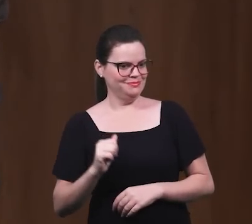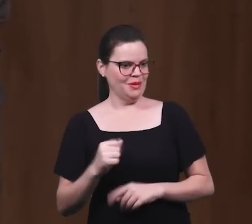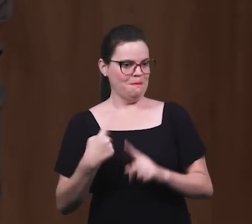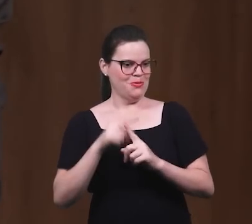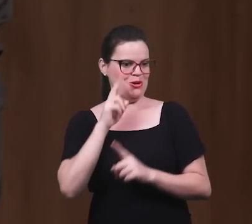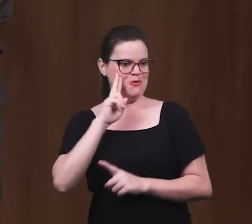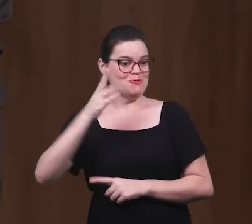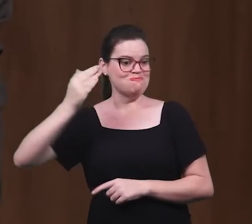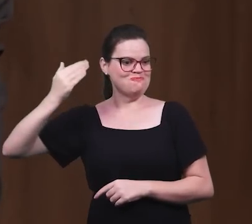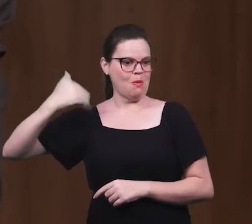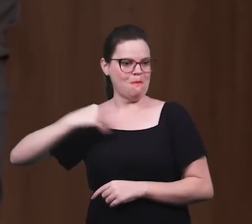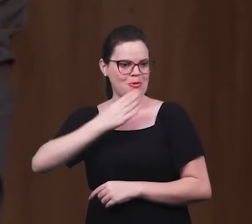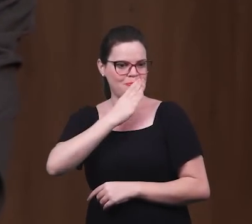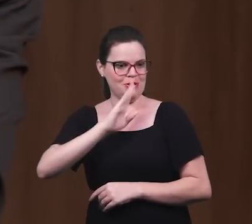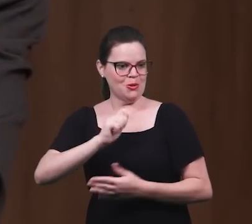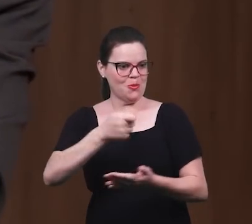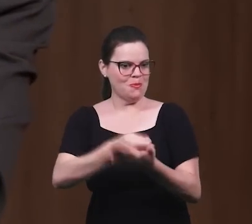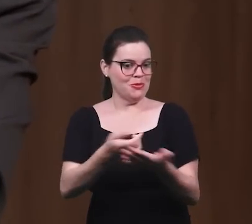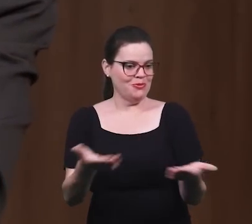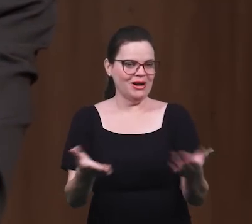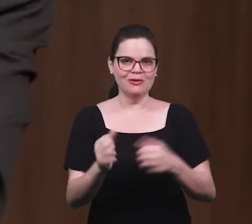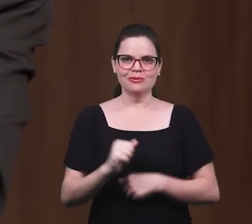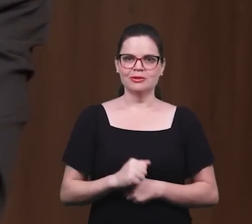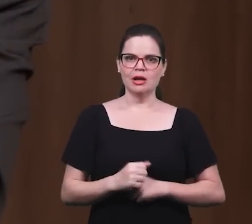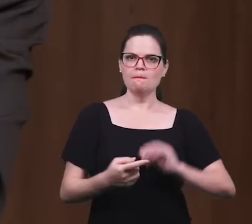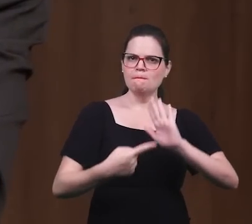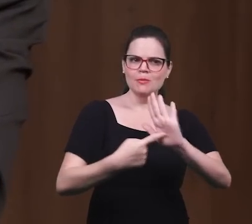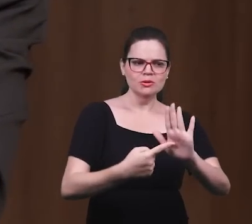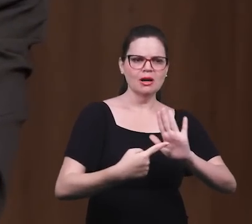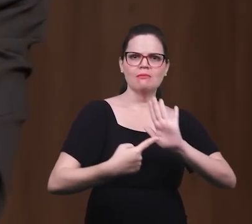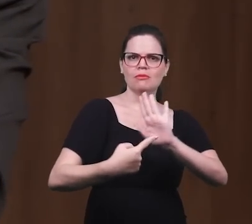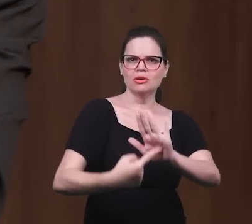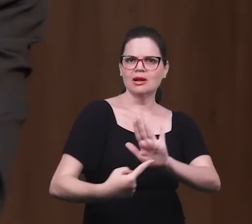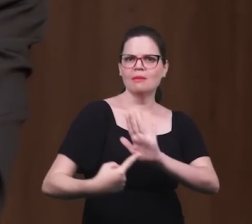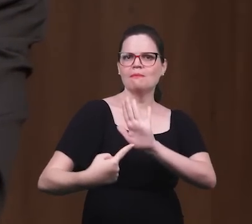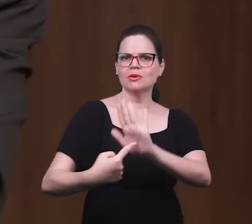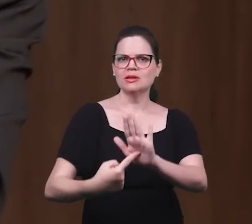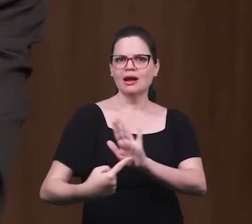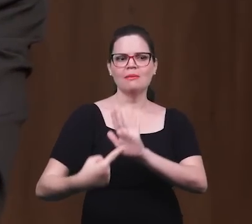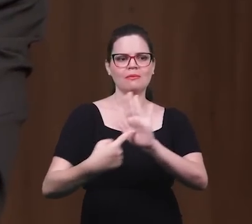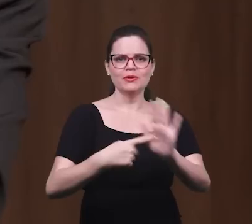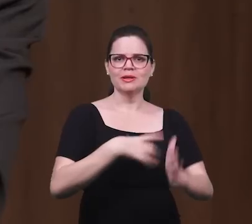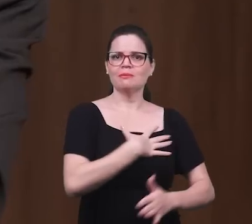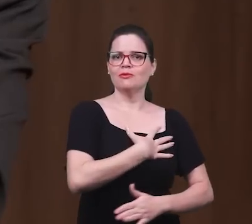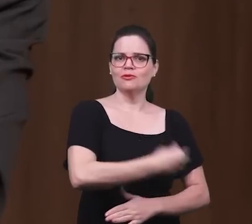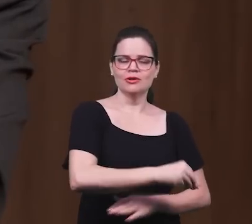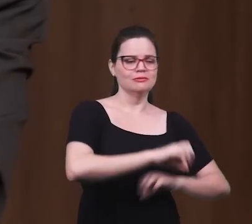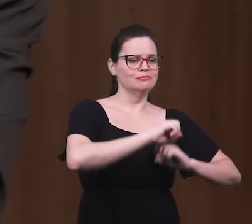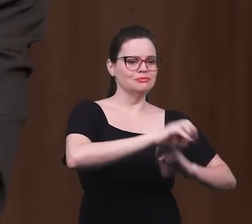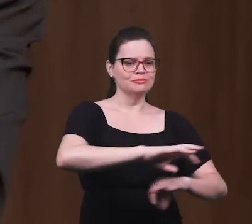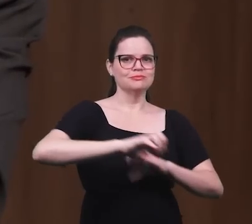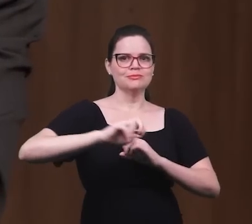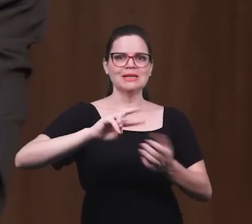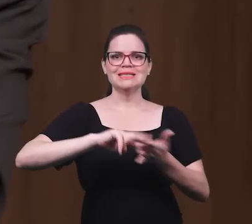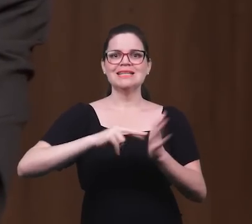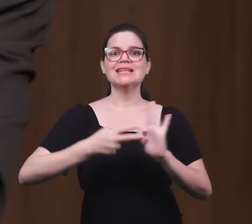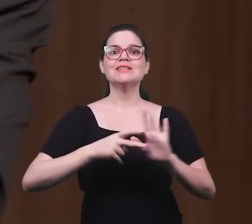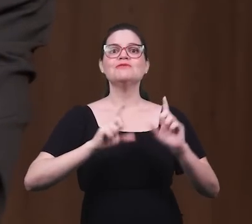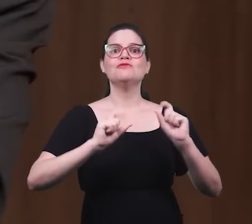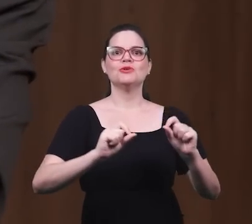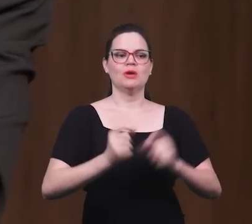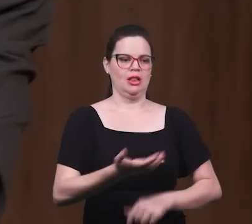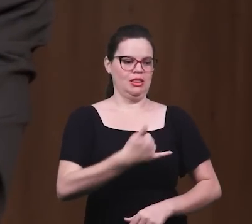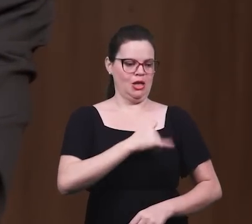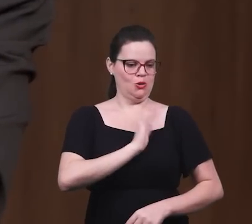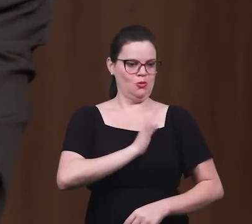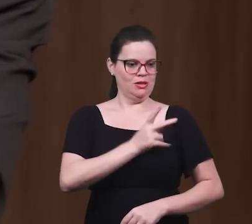que isso ia acontecer. Exatamente. Tudo isso é você estar alimentando os profetas, a profecia que está escondida no coração